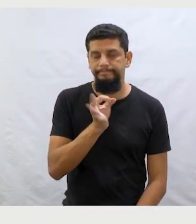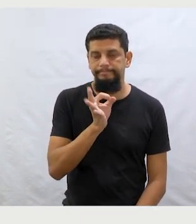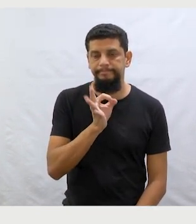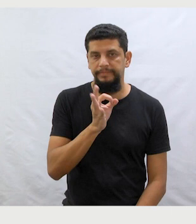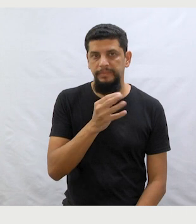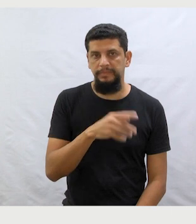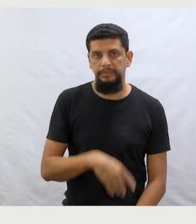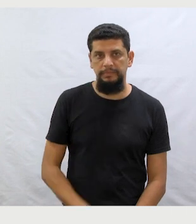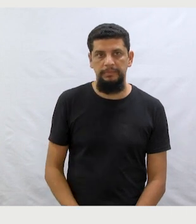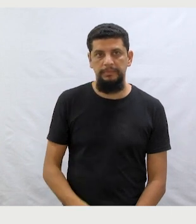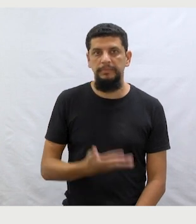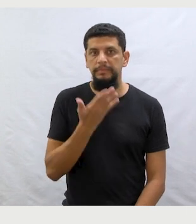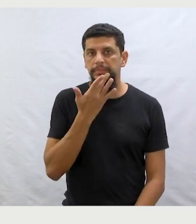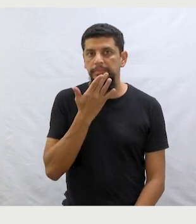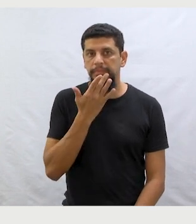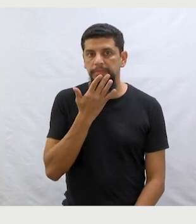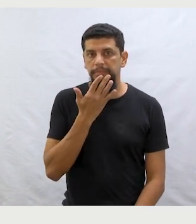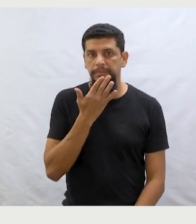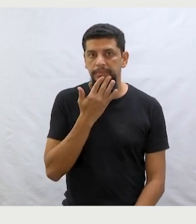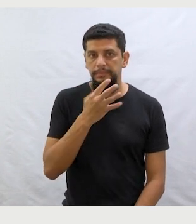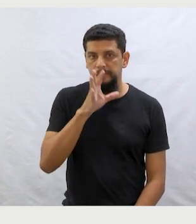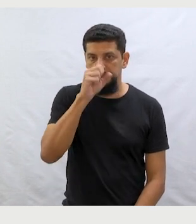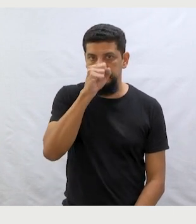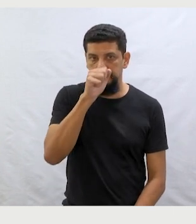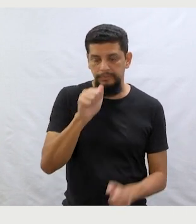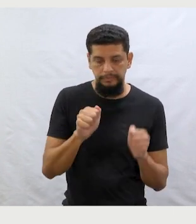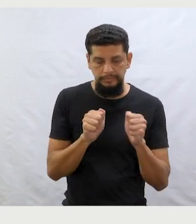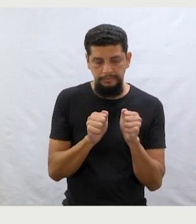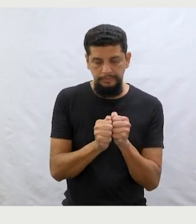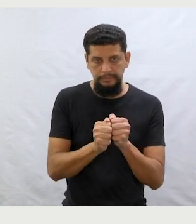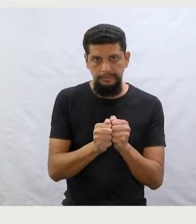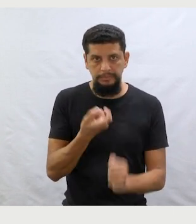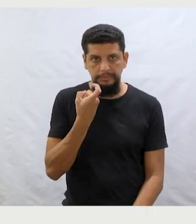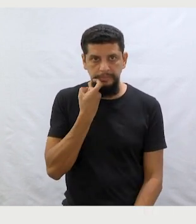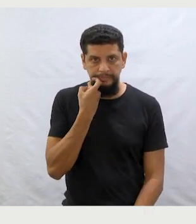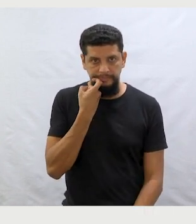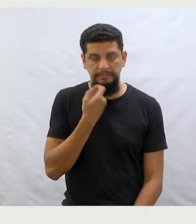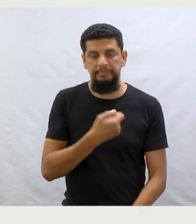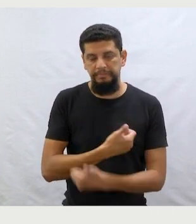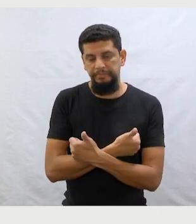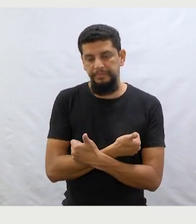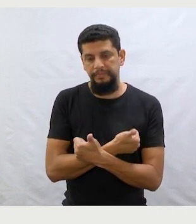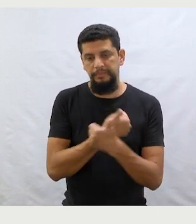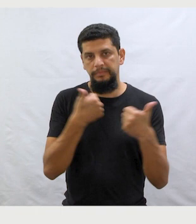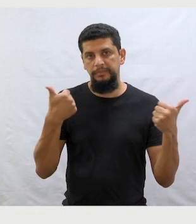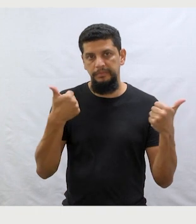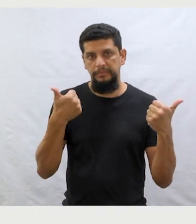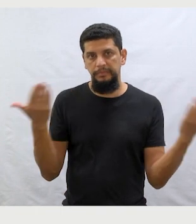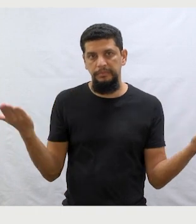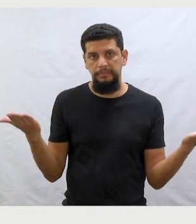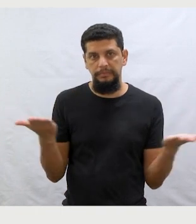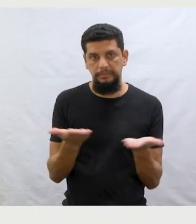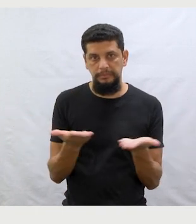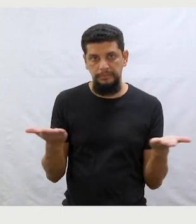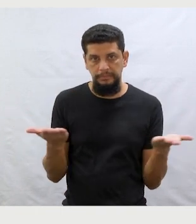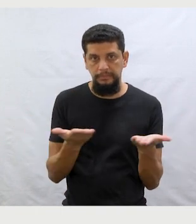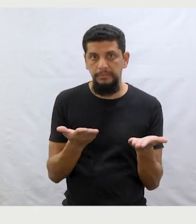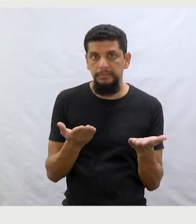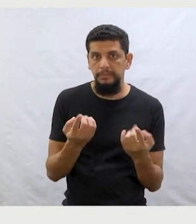Ah, é a cor laranjado junto com o peixinho. Muito bem. Qual é a cor